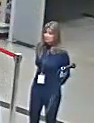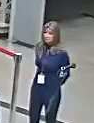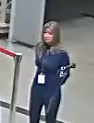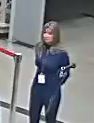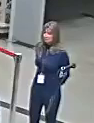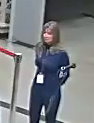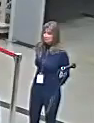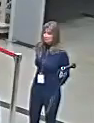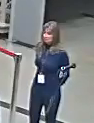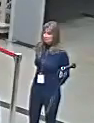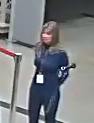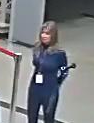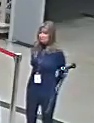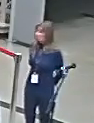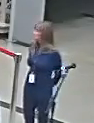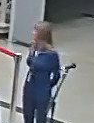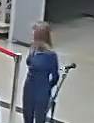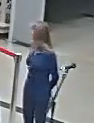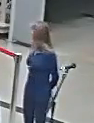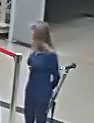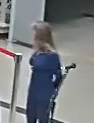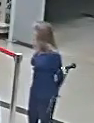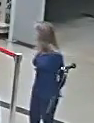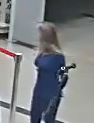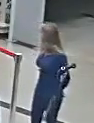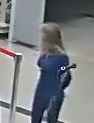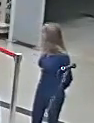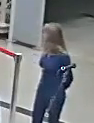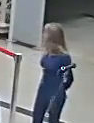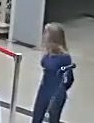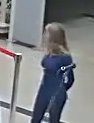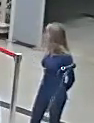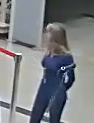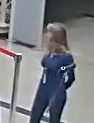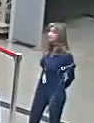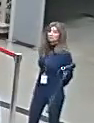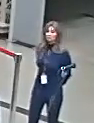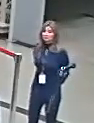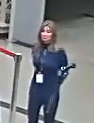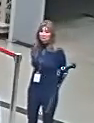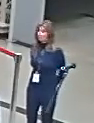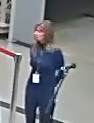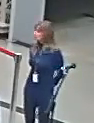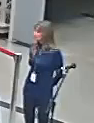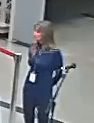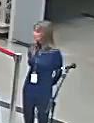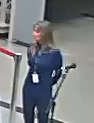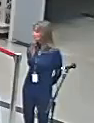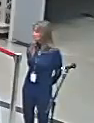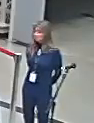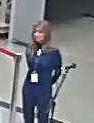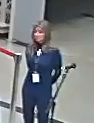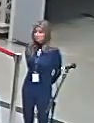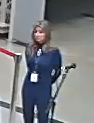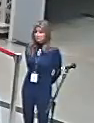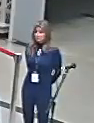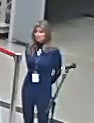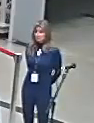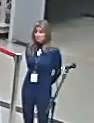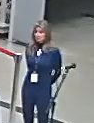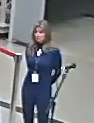concluir Então tá para concluir eu queria saber se Zaira né já sentou numa